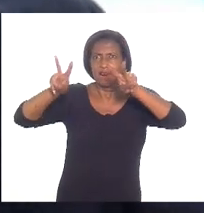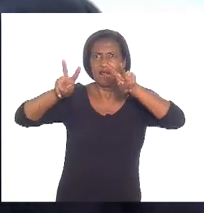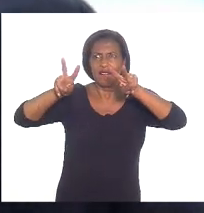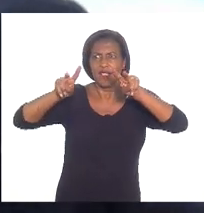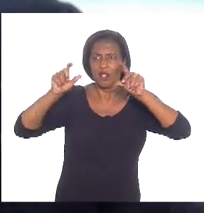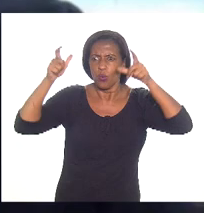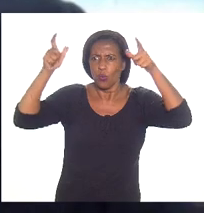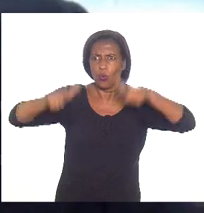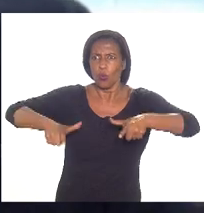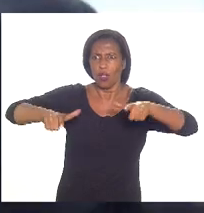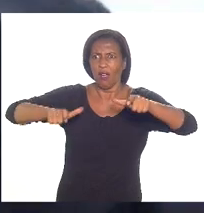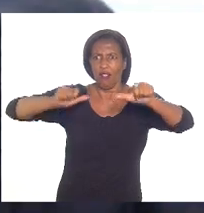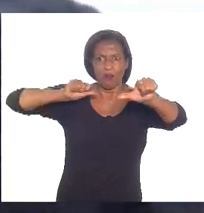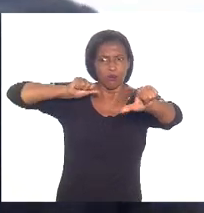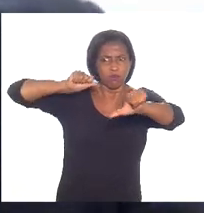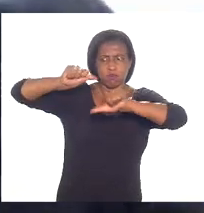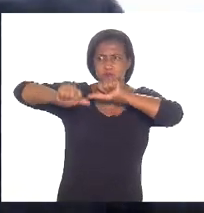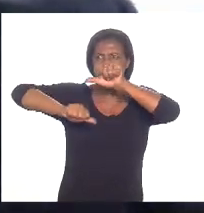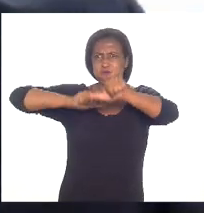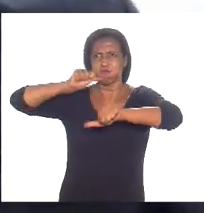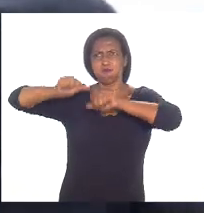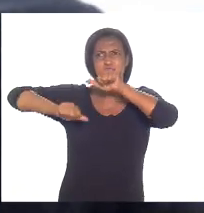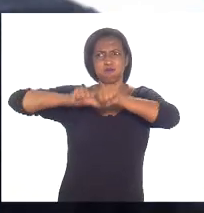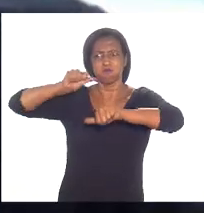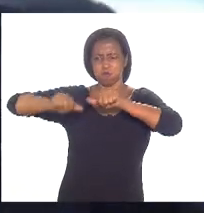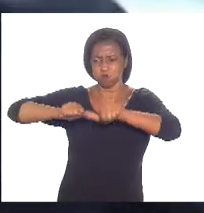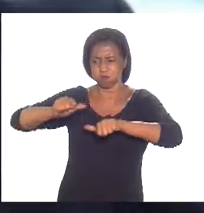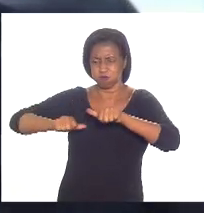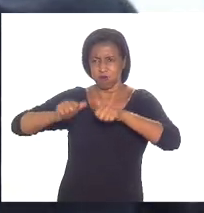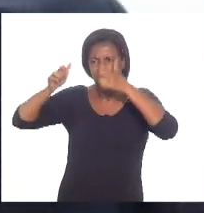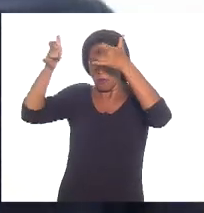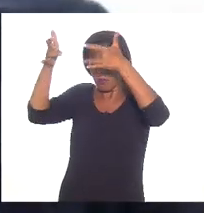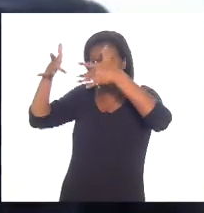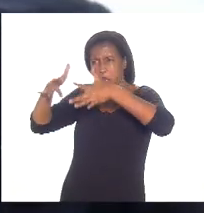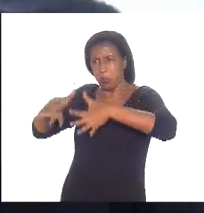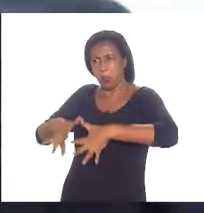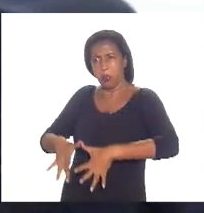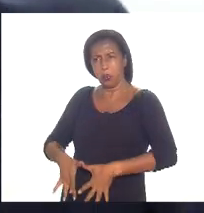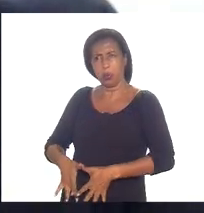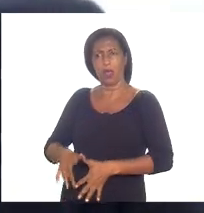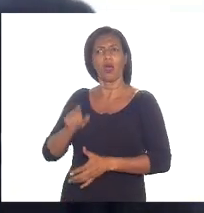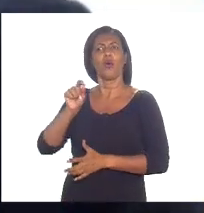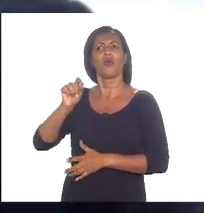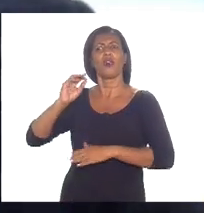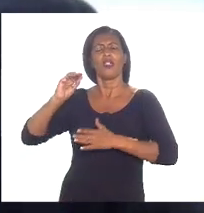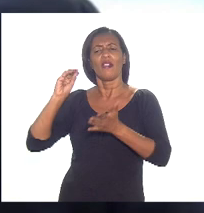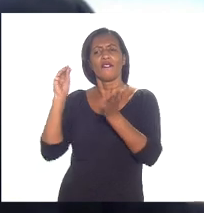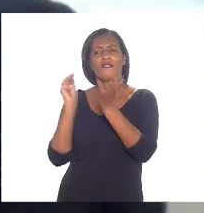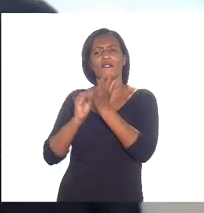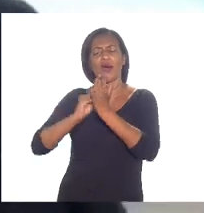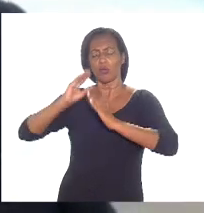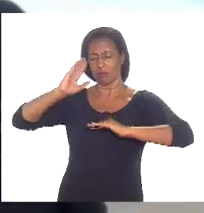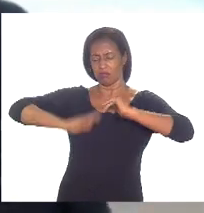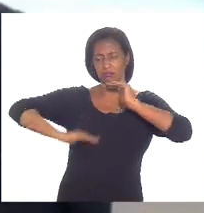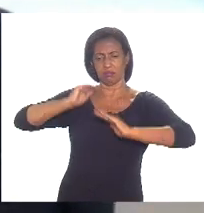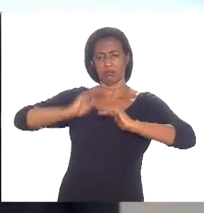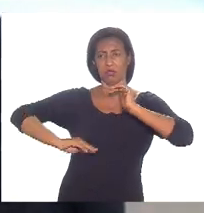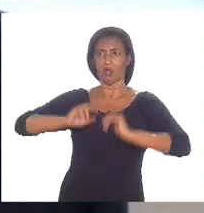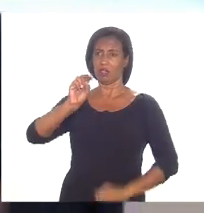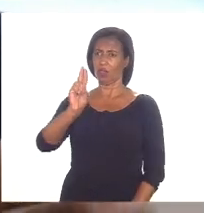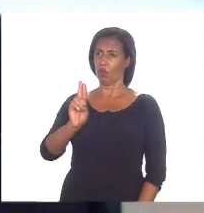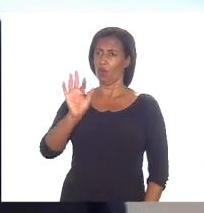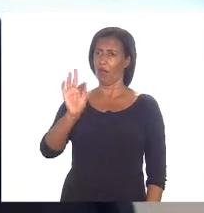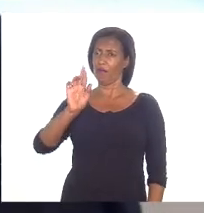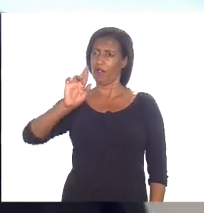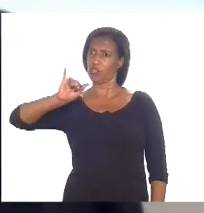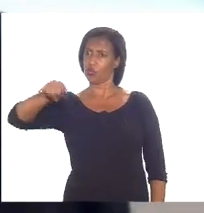se tornou fruto da incompetência, da inoperância da UFRJ. Então, presidente, da mesma maneira que eu tenho